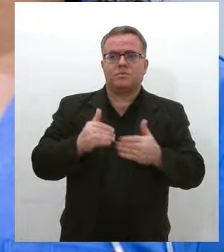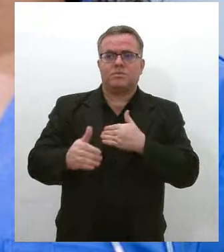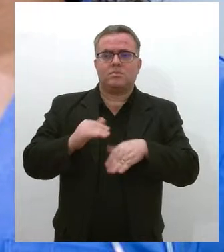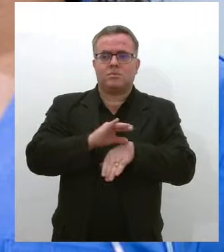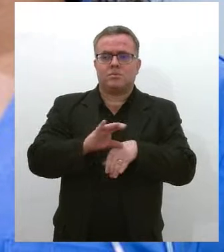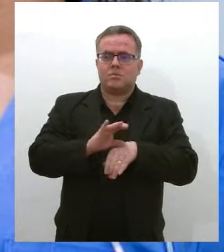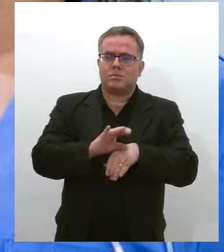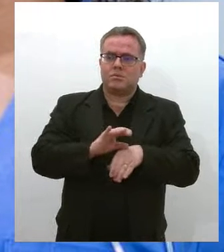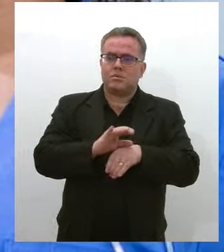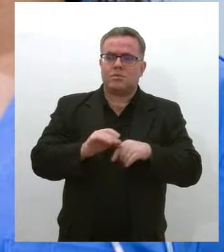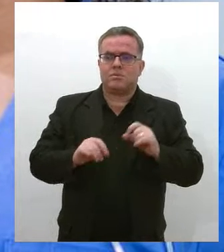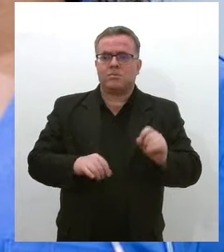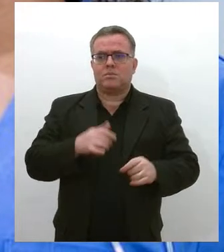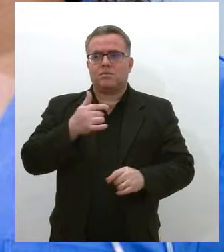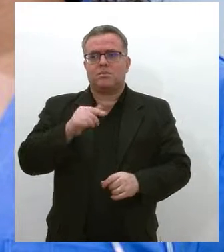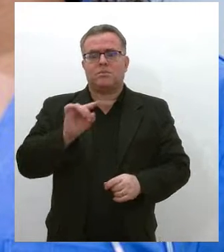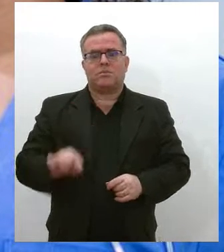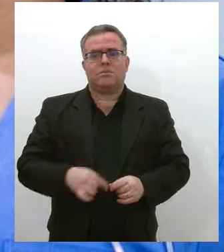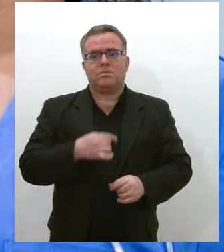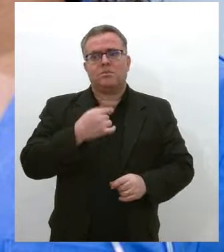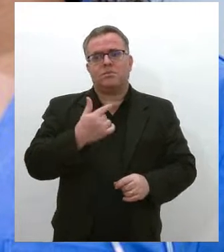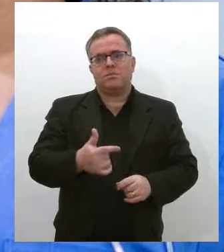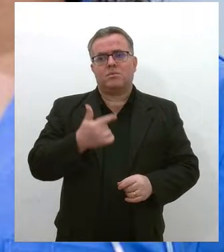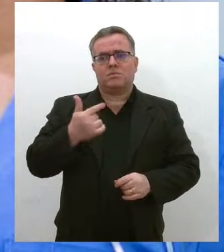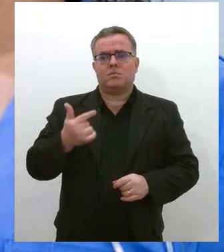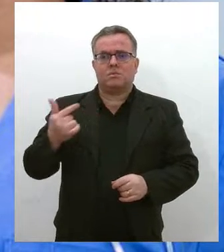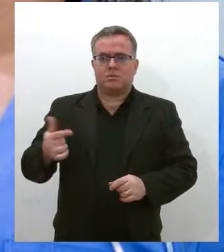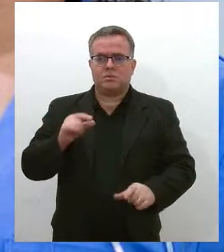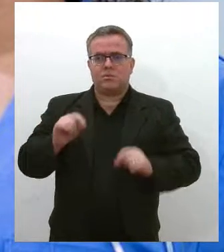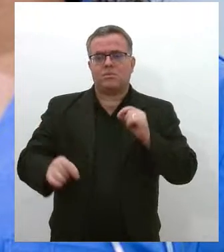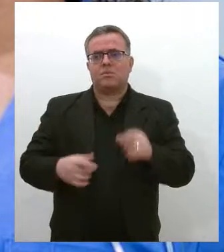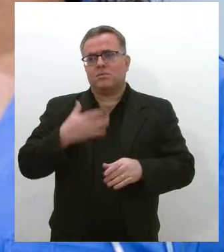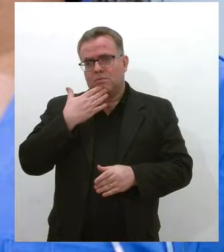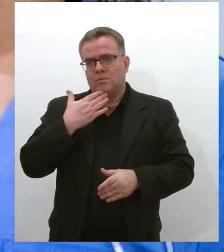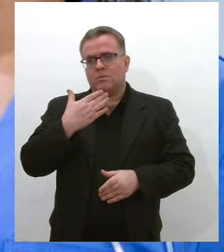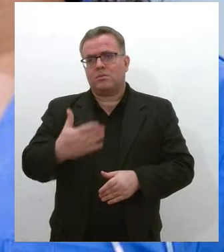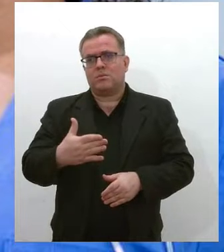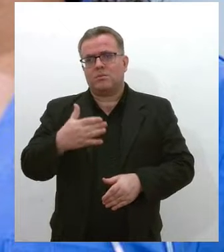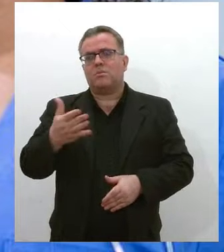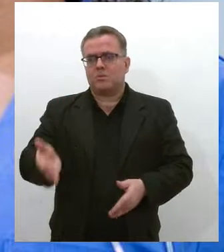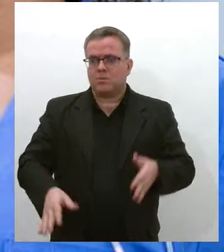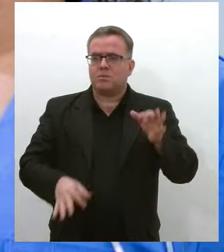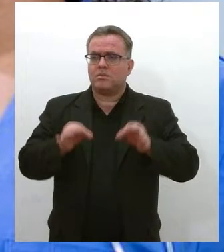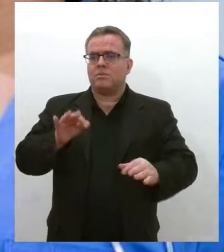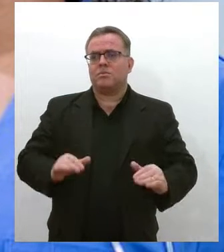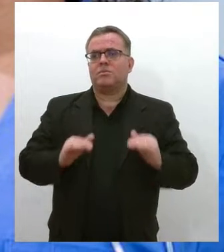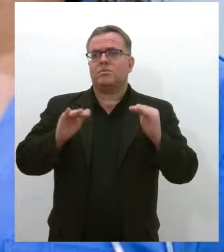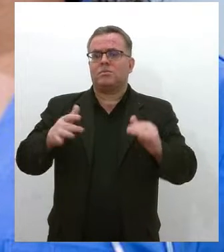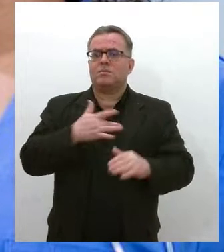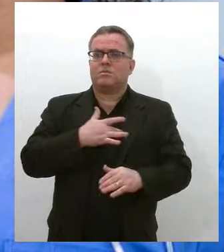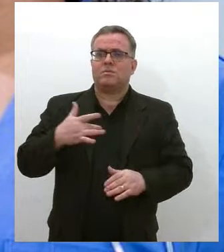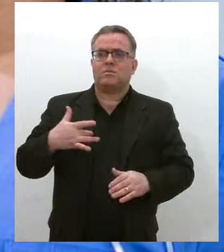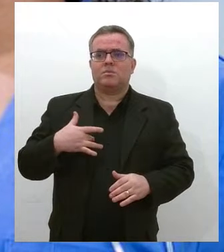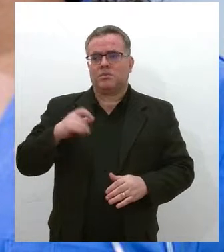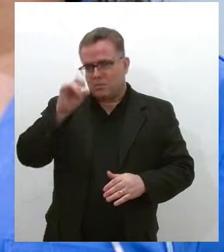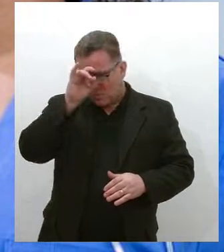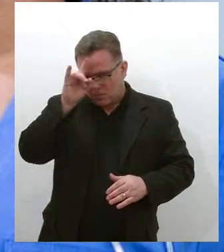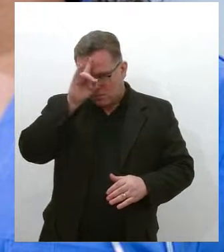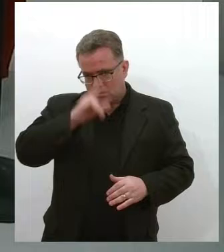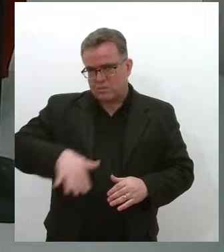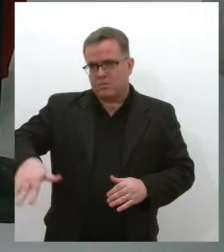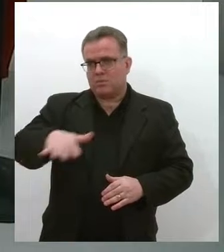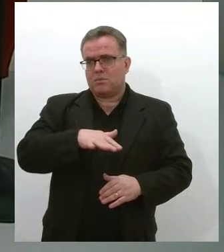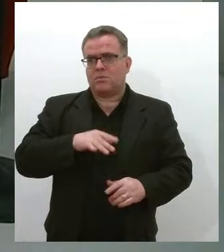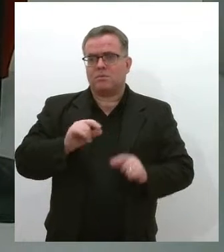número 7.222, requerida pela Confederação Nacional de Saúde, Hospitais e Estabelecimentos e